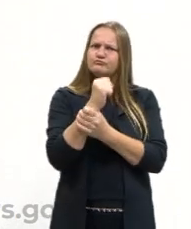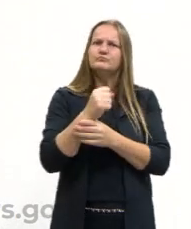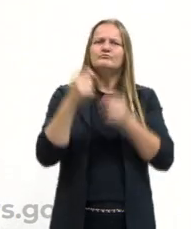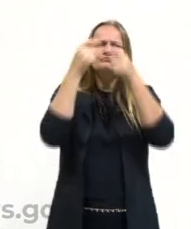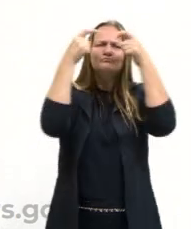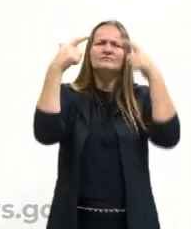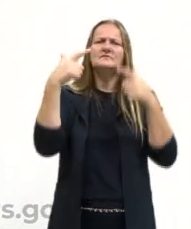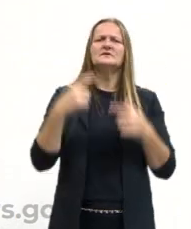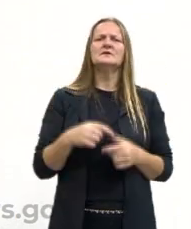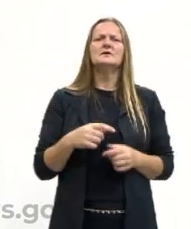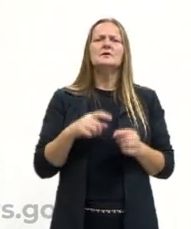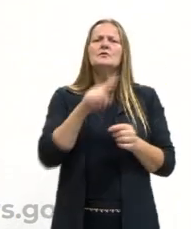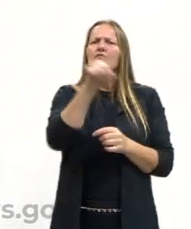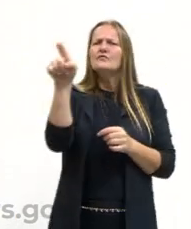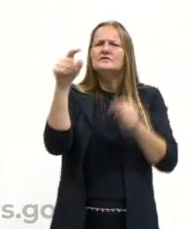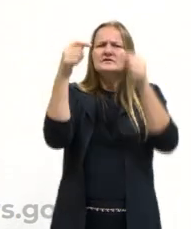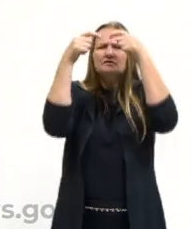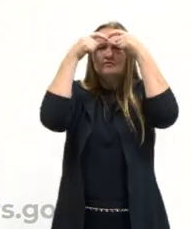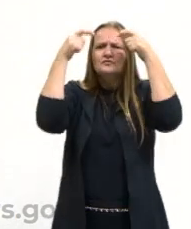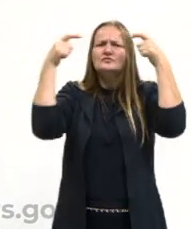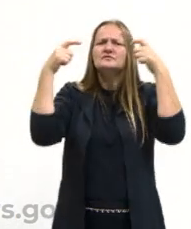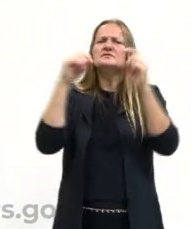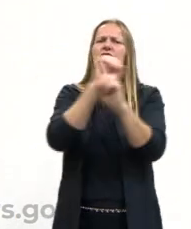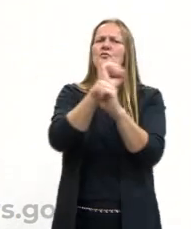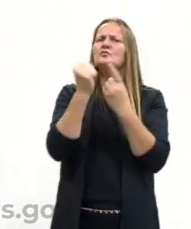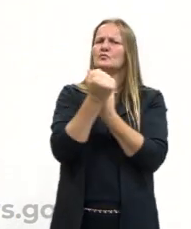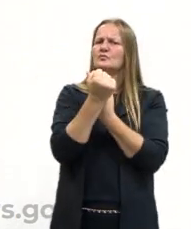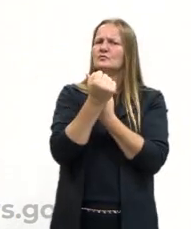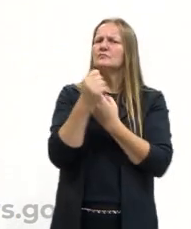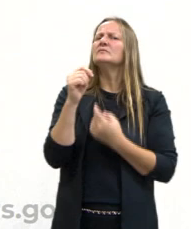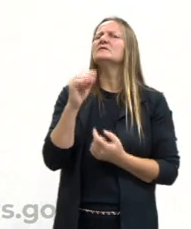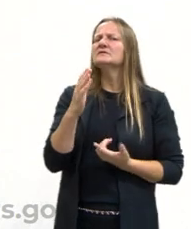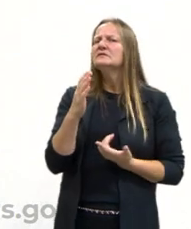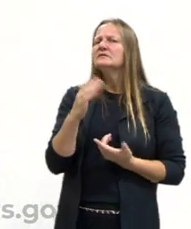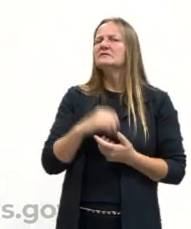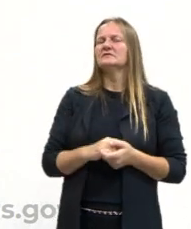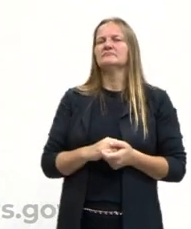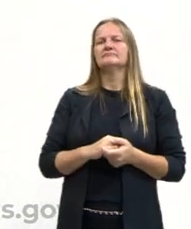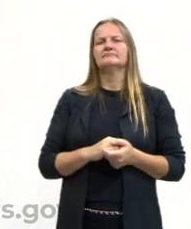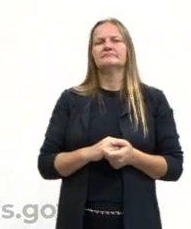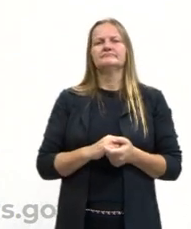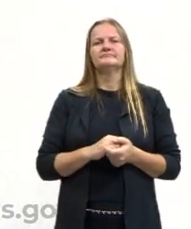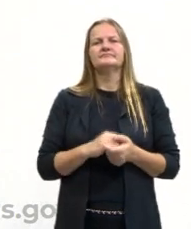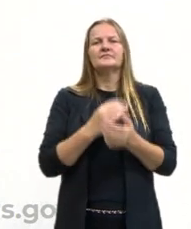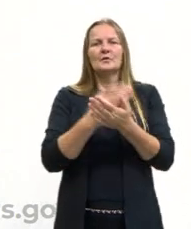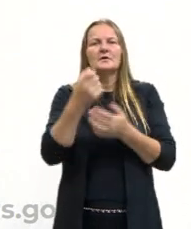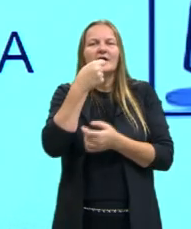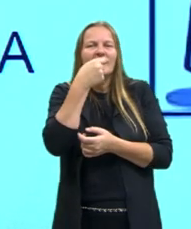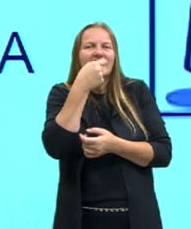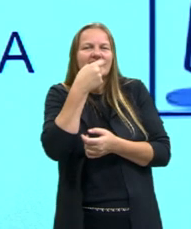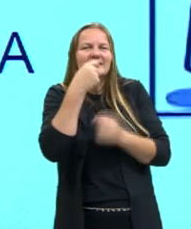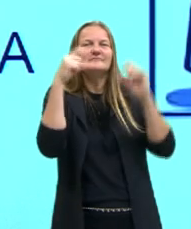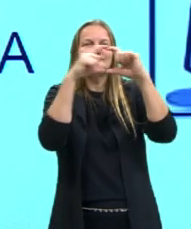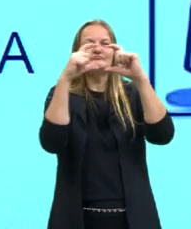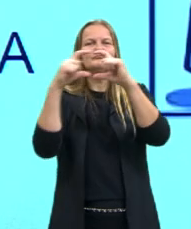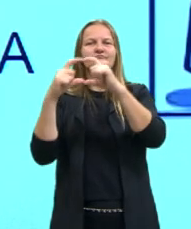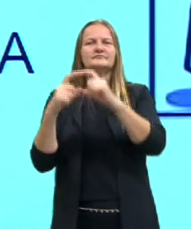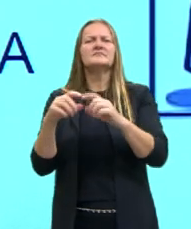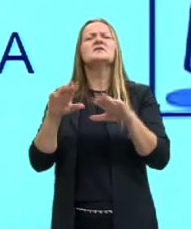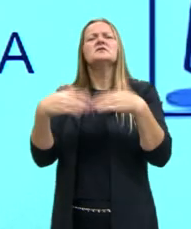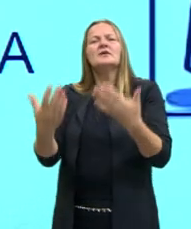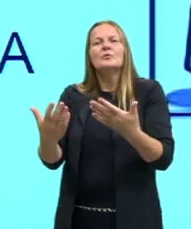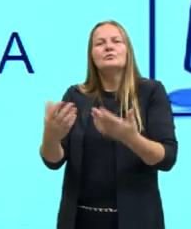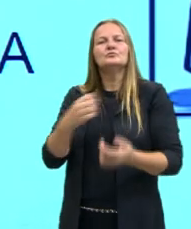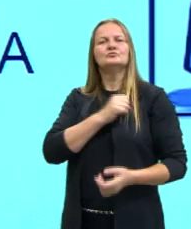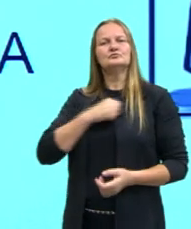passava a questionar os conhecimentos da sociedade que isso vai dar problema para-choque aqui tem uma chave bacana né então Sócrates